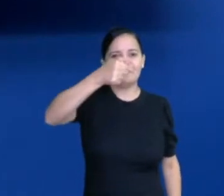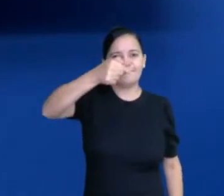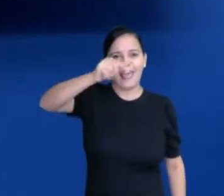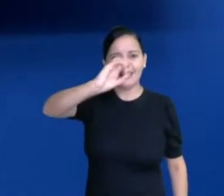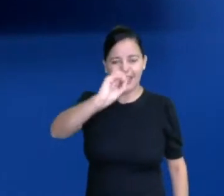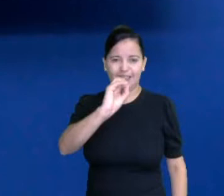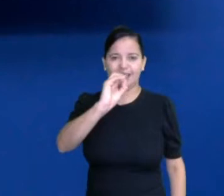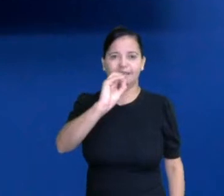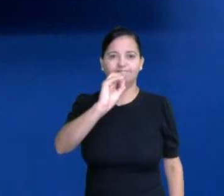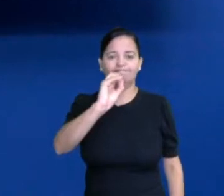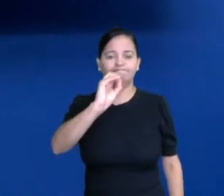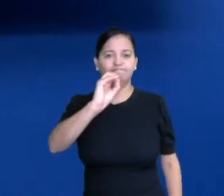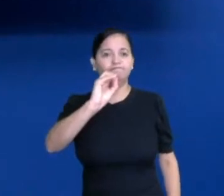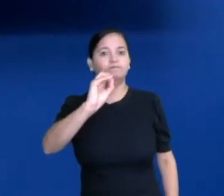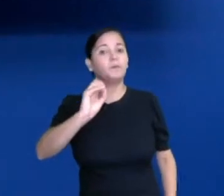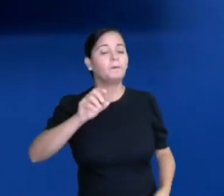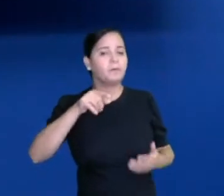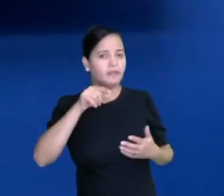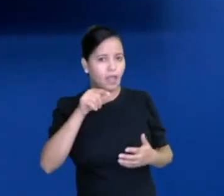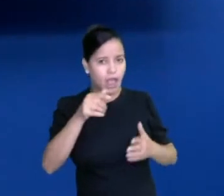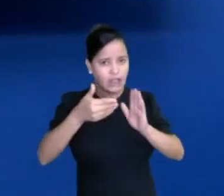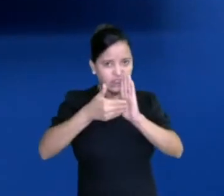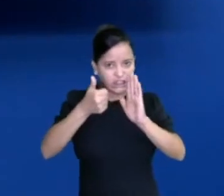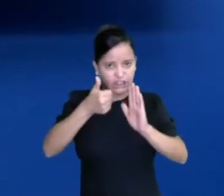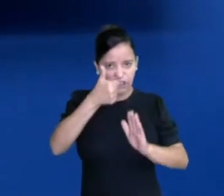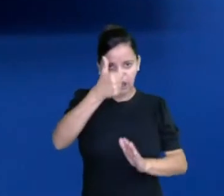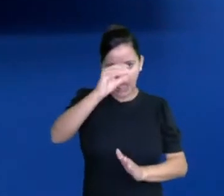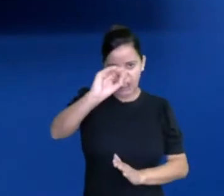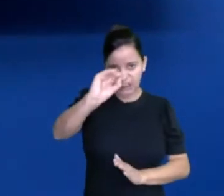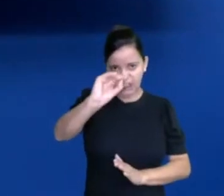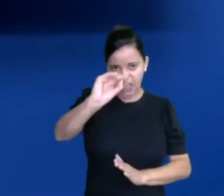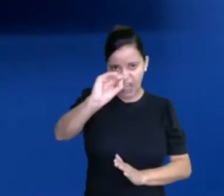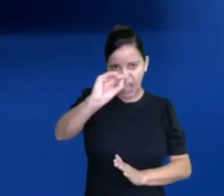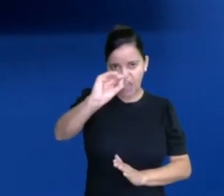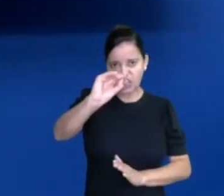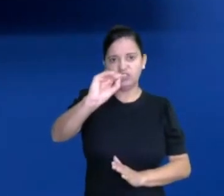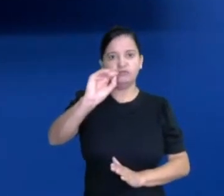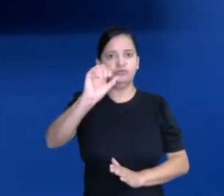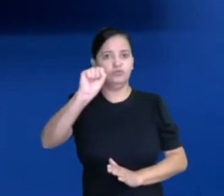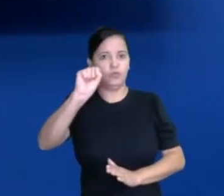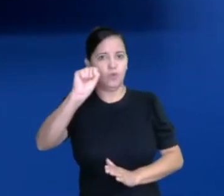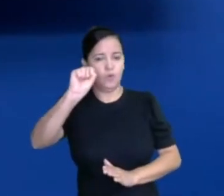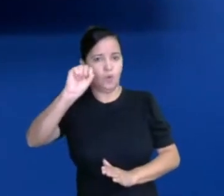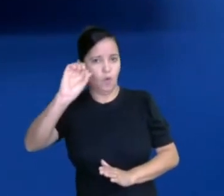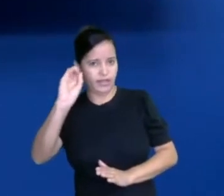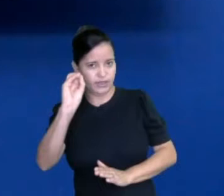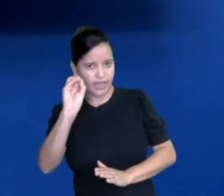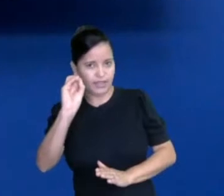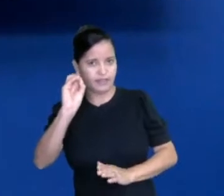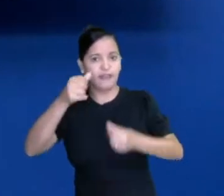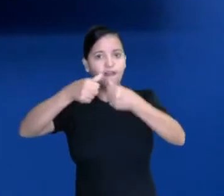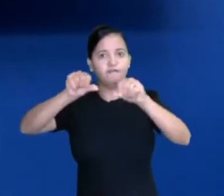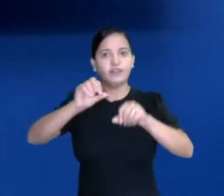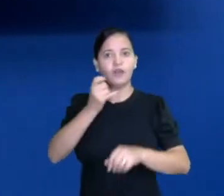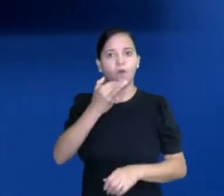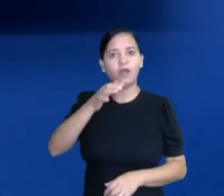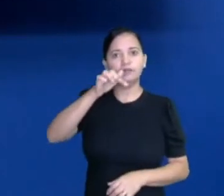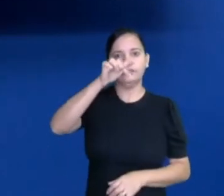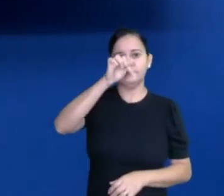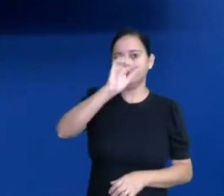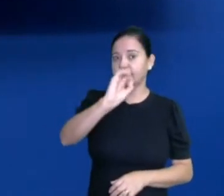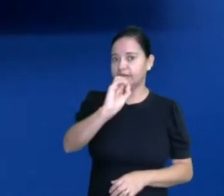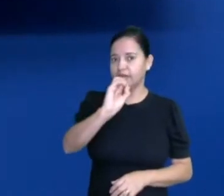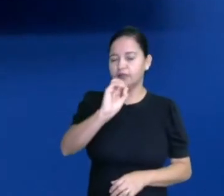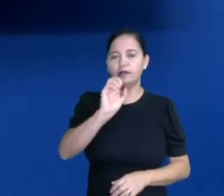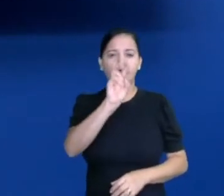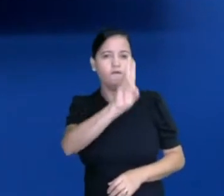170, tá? Para facilitar, tira 10 do 80, junta lá no 90, 100. Sobrou quanto lá no 80? 70, 170.